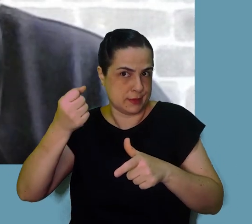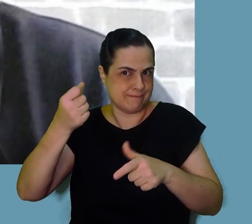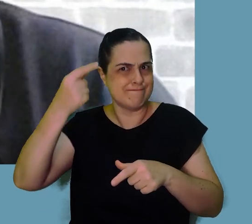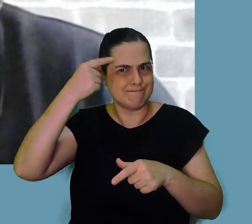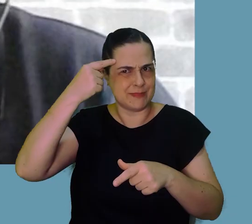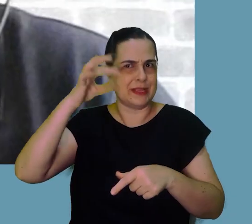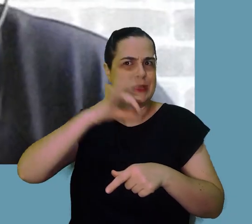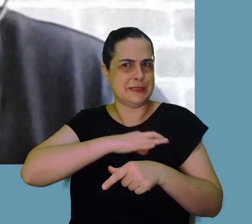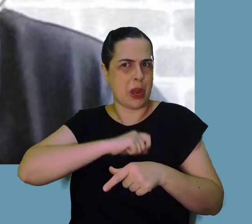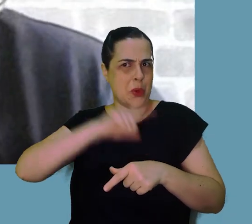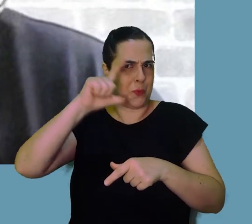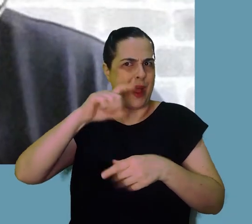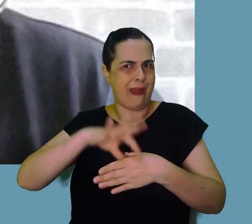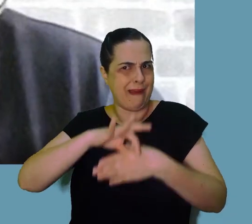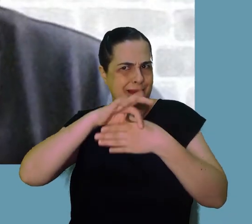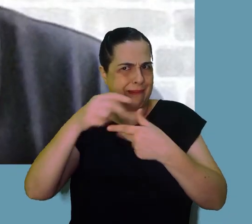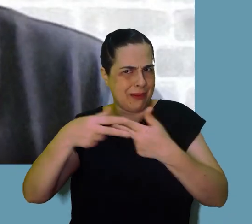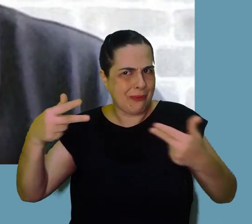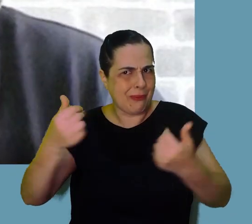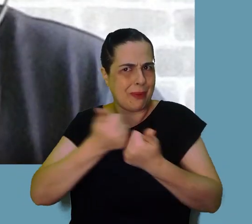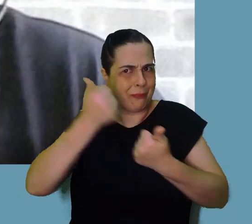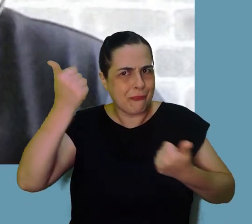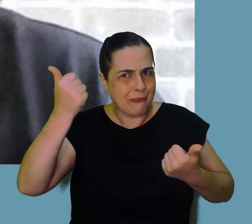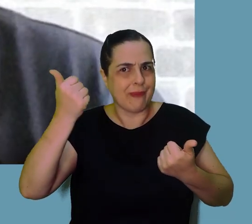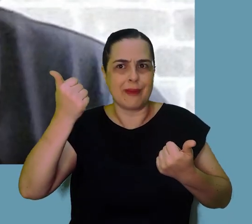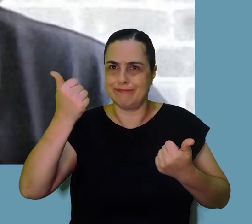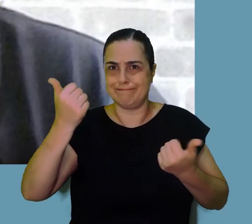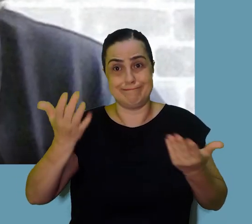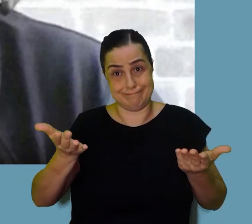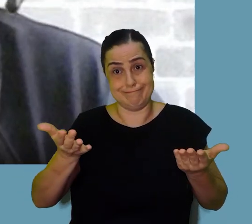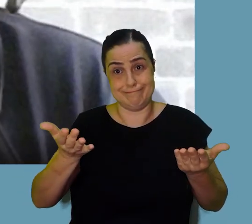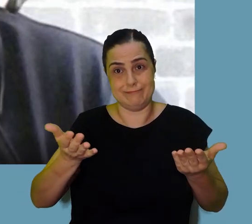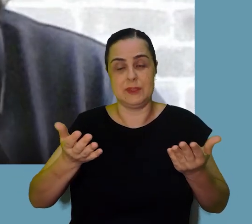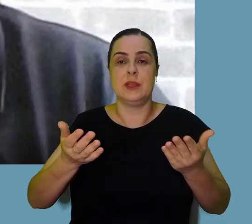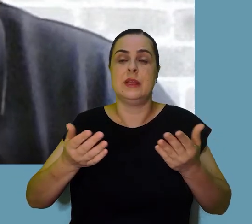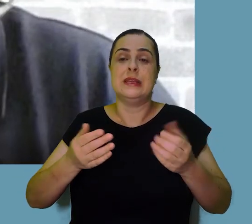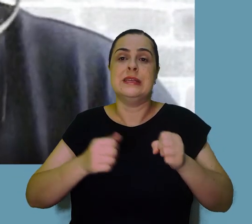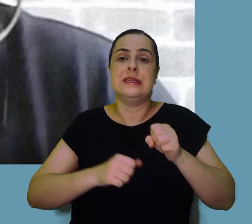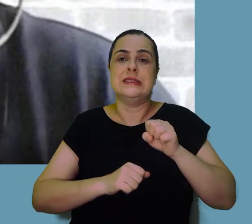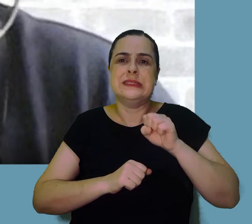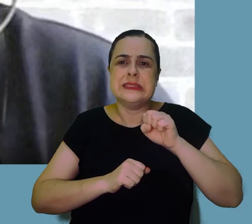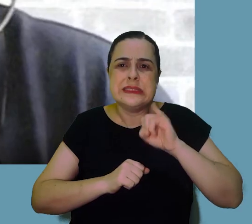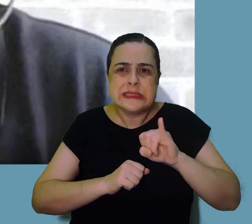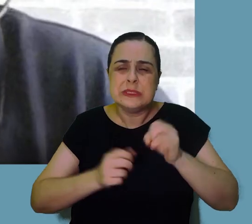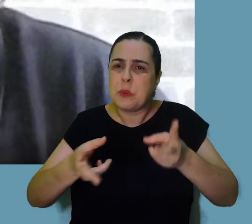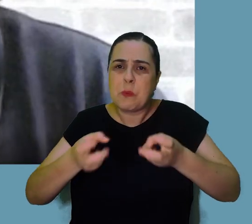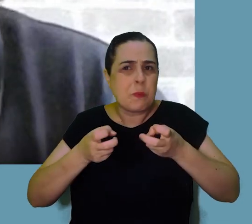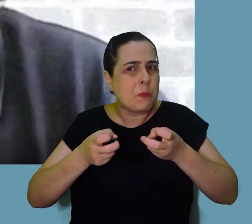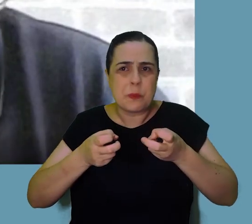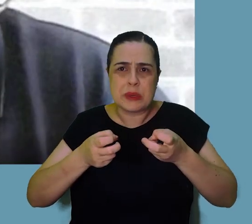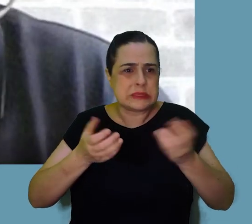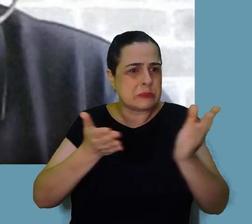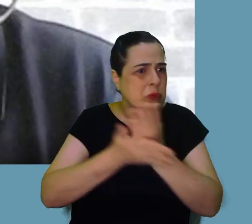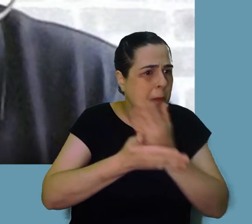funções de alto salário, principalmente nas atividades de STEM, né? Sem essa leitura racial, a